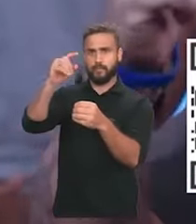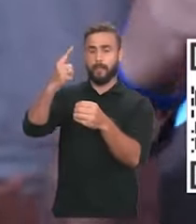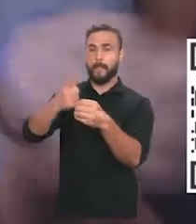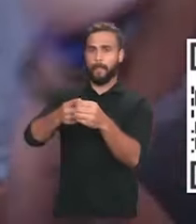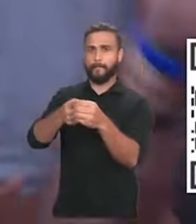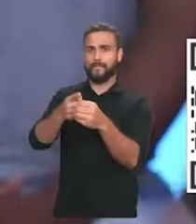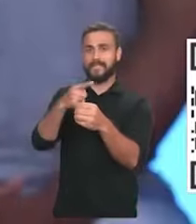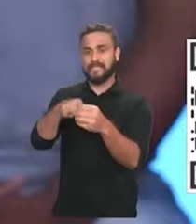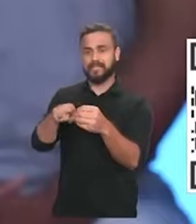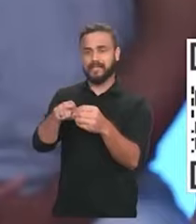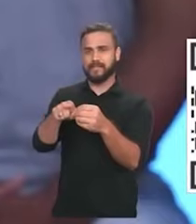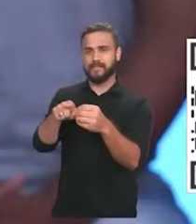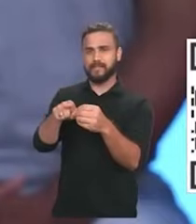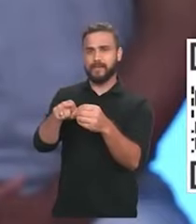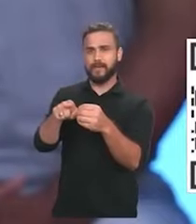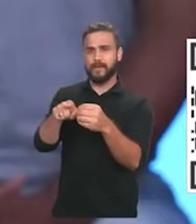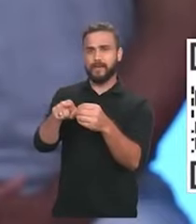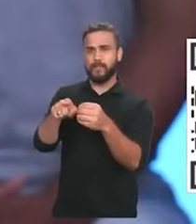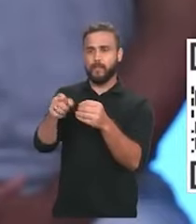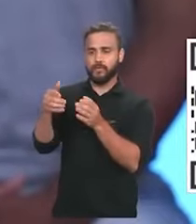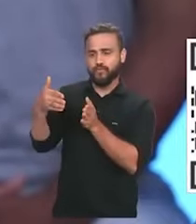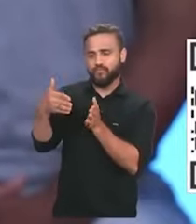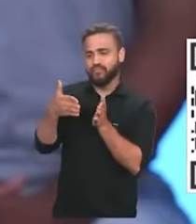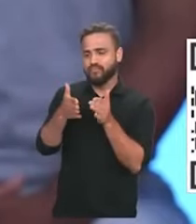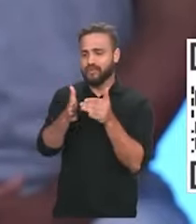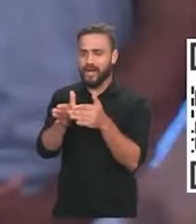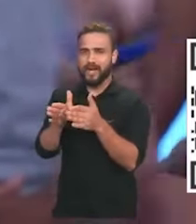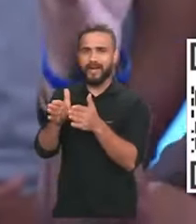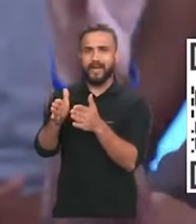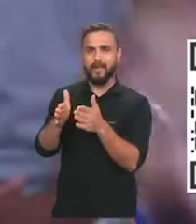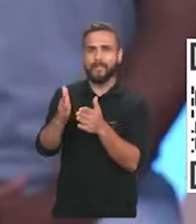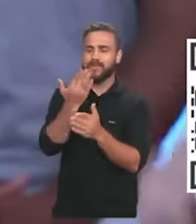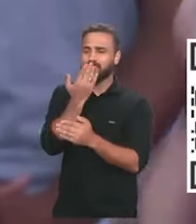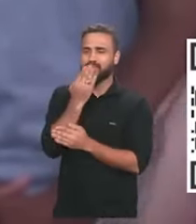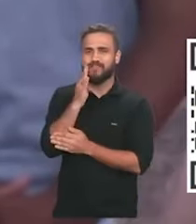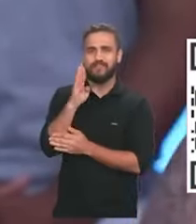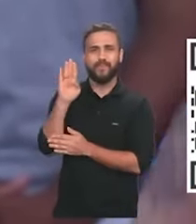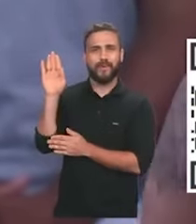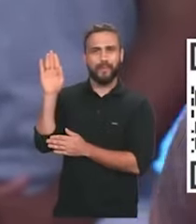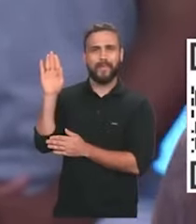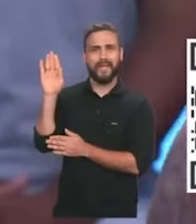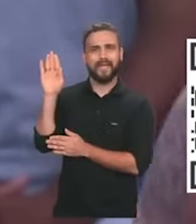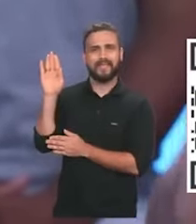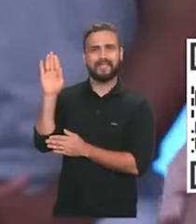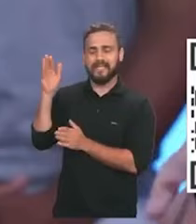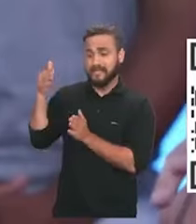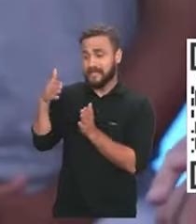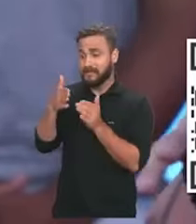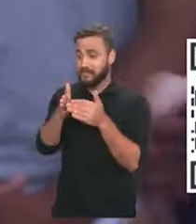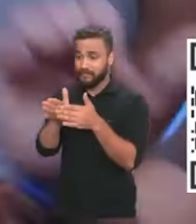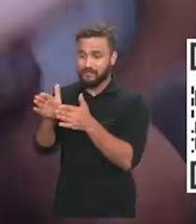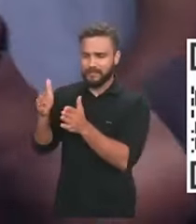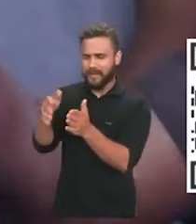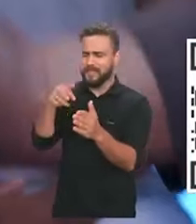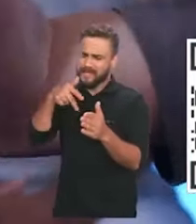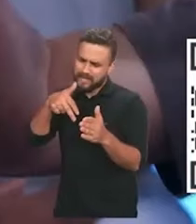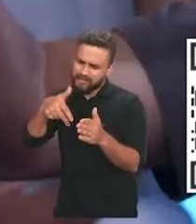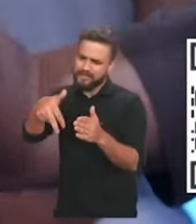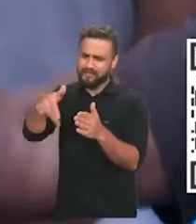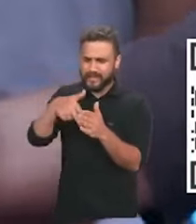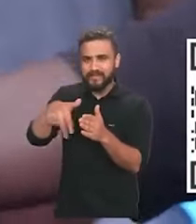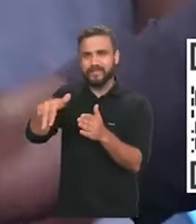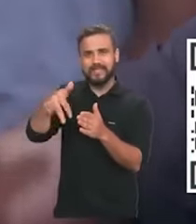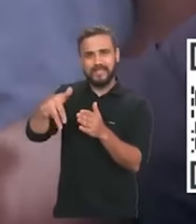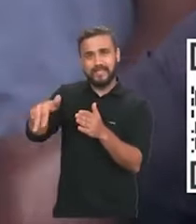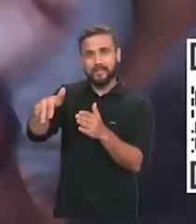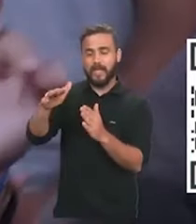francês. Muitas caminham 30 dias, alguns caminham 10 dias. E antes de chegar em Santiago Compostela, tem um monte